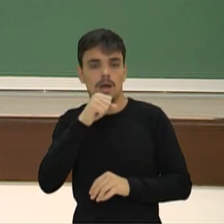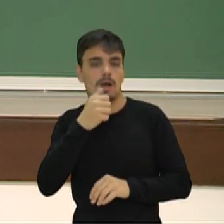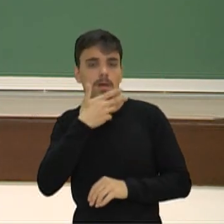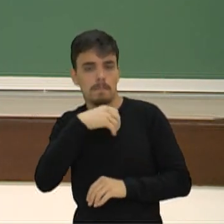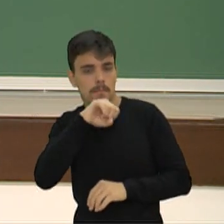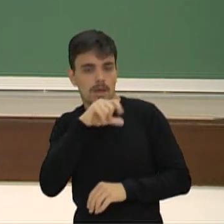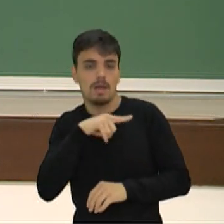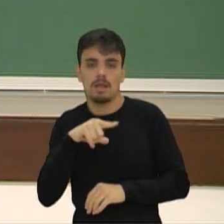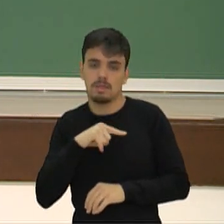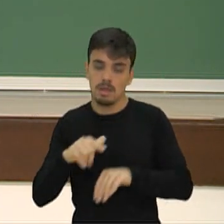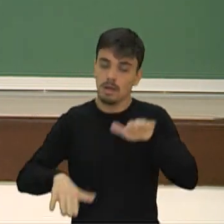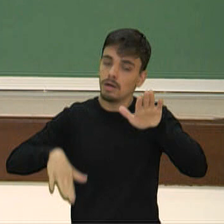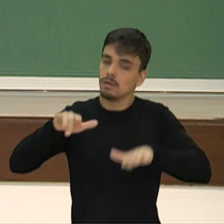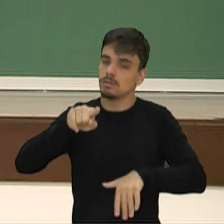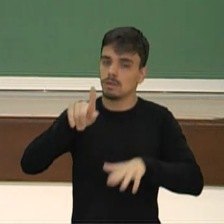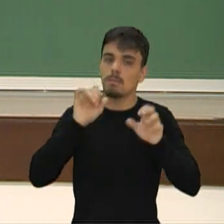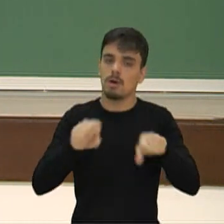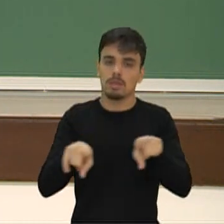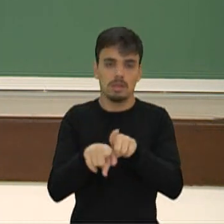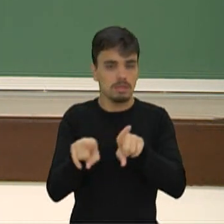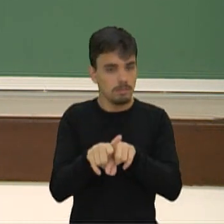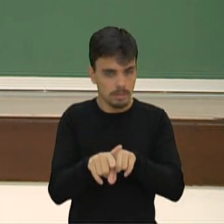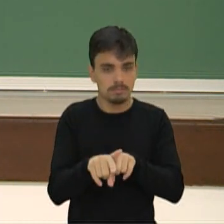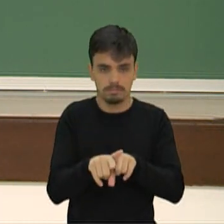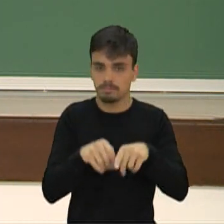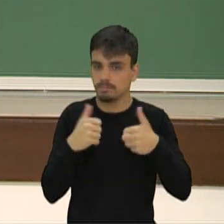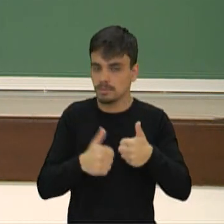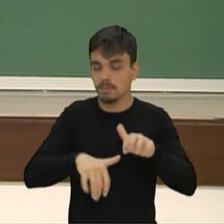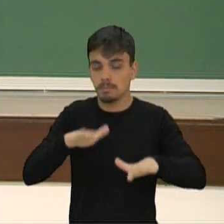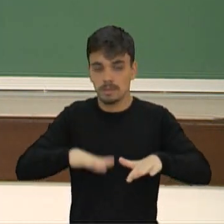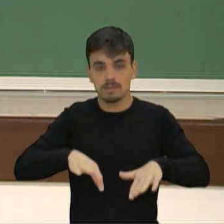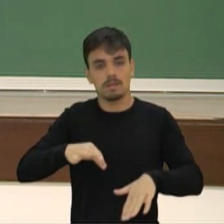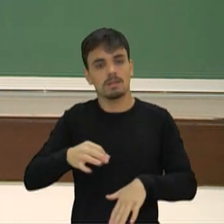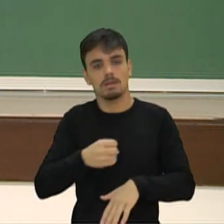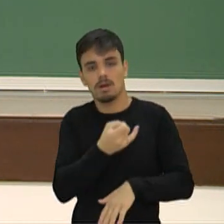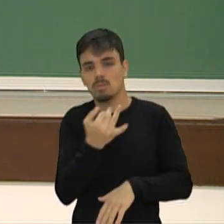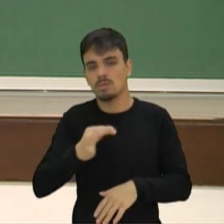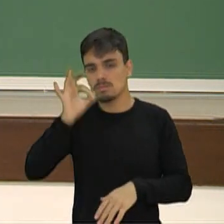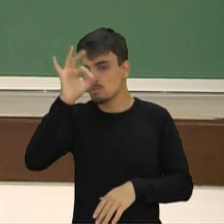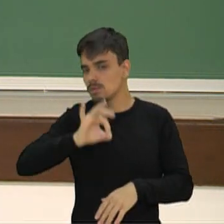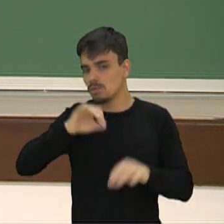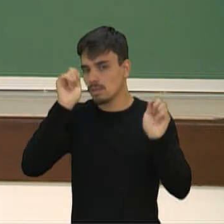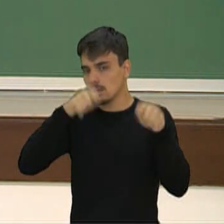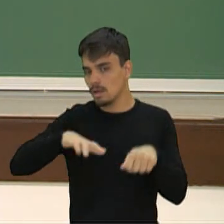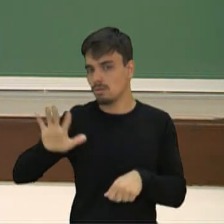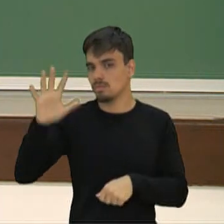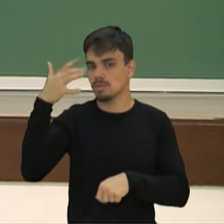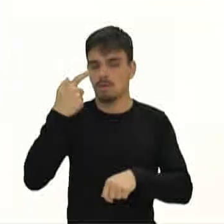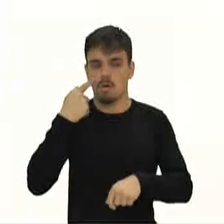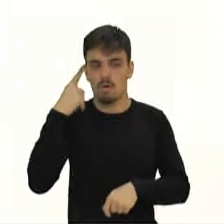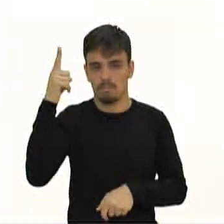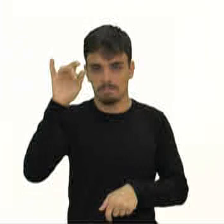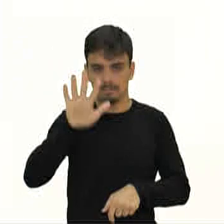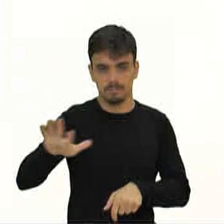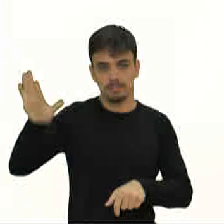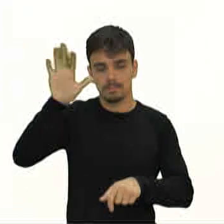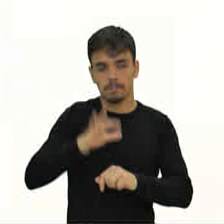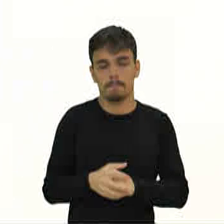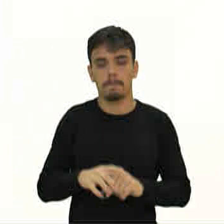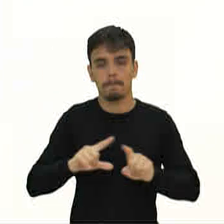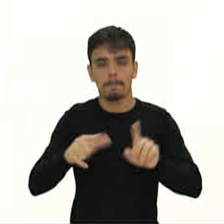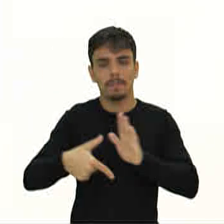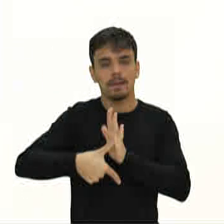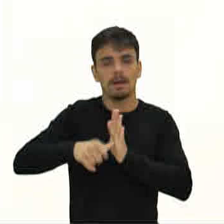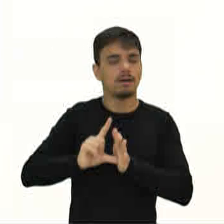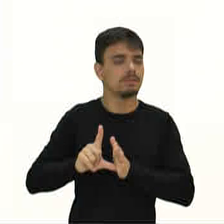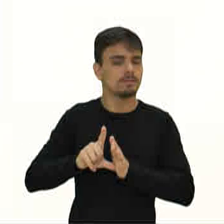mas existe uma possibilidade de tantos por cento que isso venha a ocorrer. Me acompanhe na tela. Bom, antes de mais nada, eu